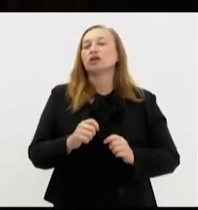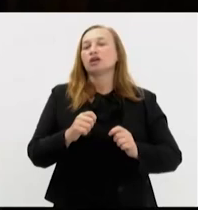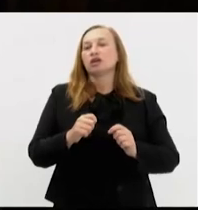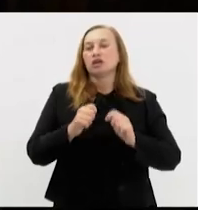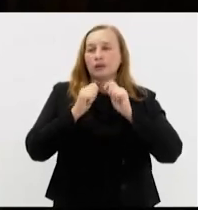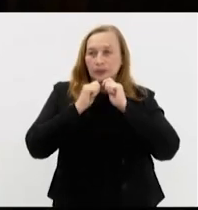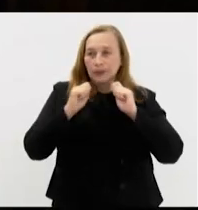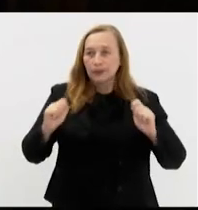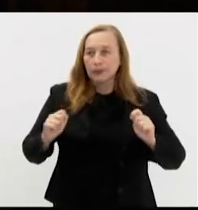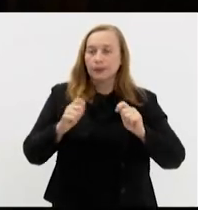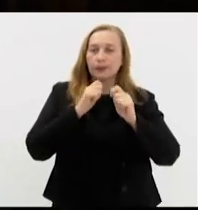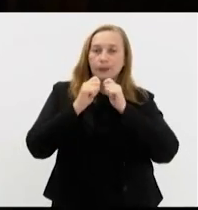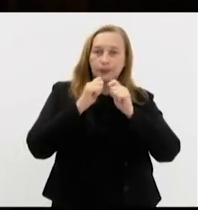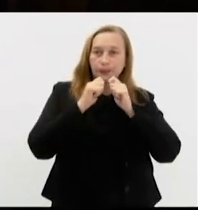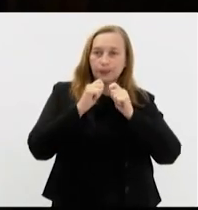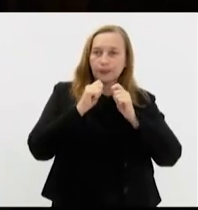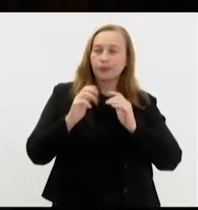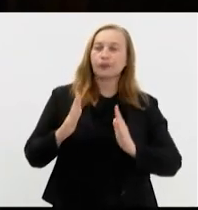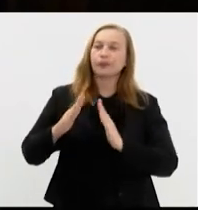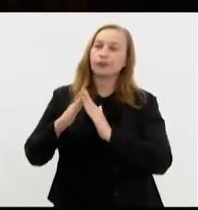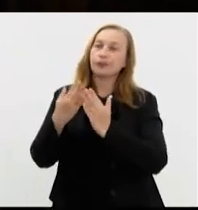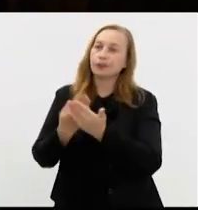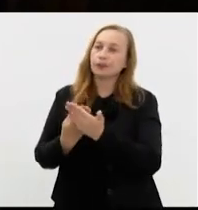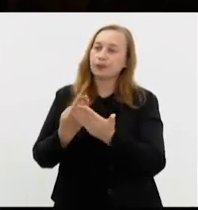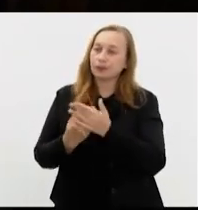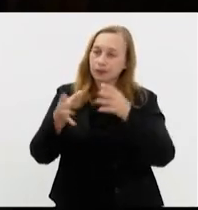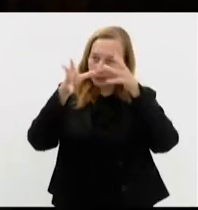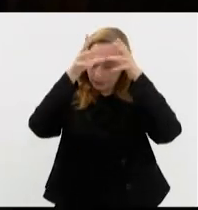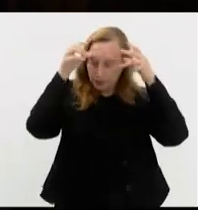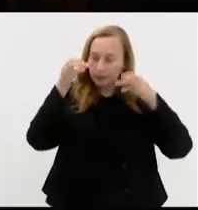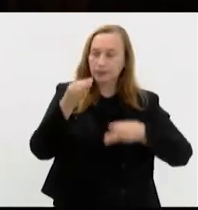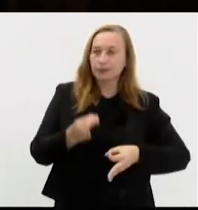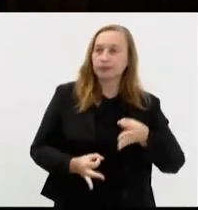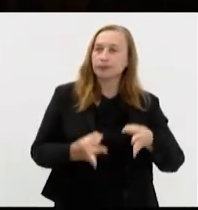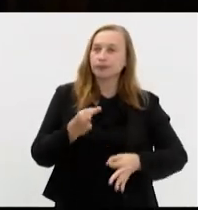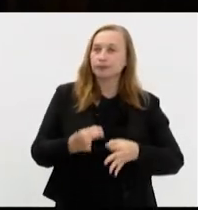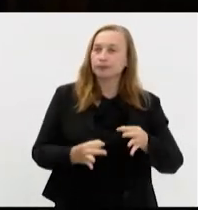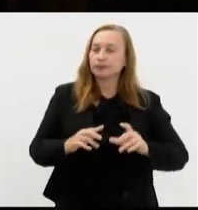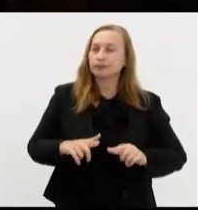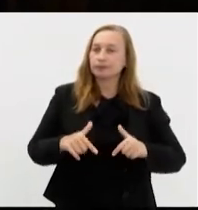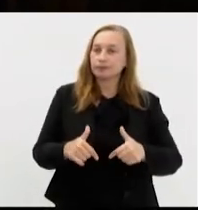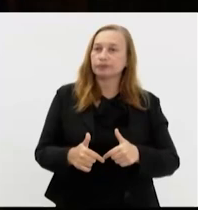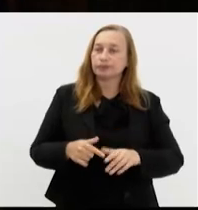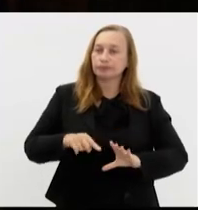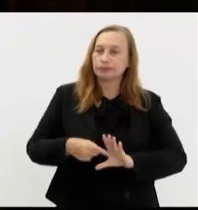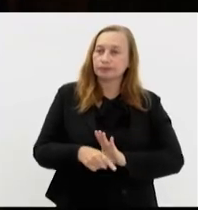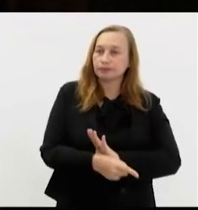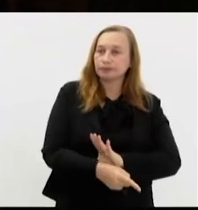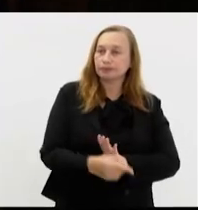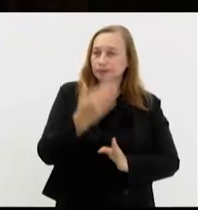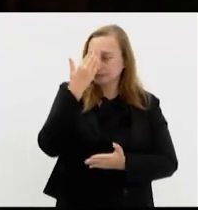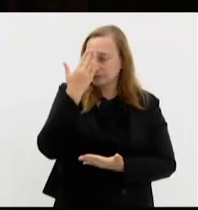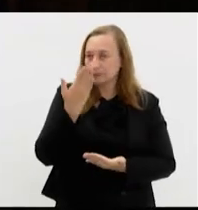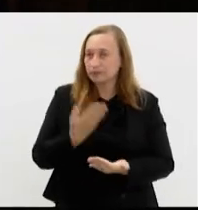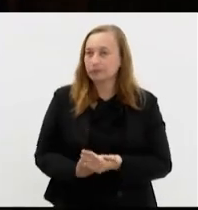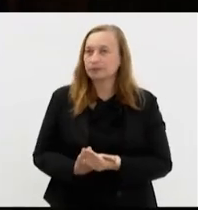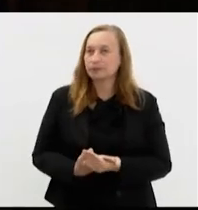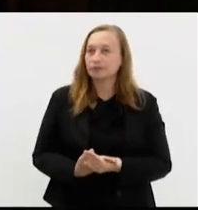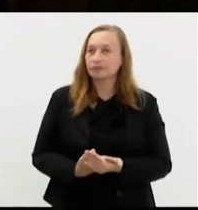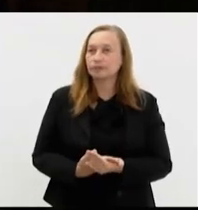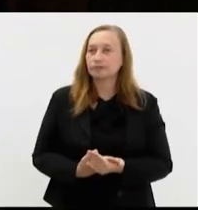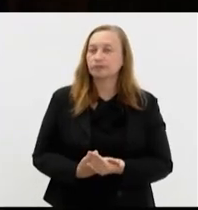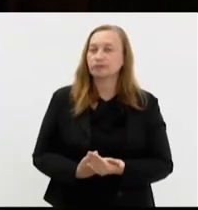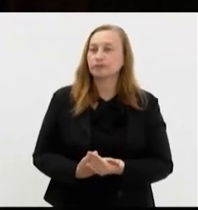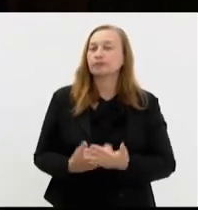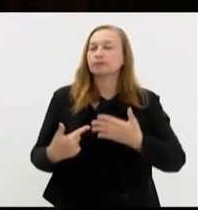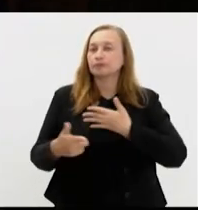é por meio da escola que o tribunal eh atua intensamente e cumpre aqui os os os